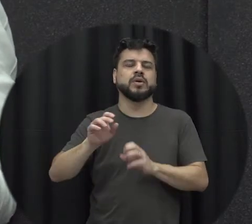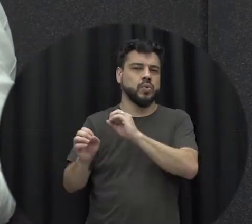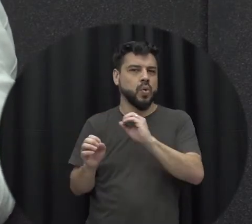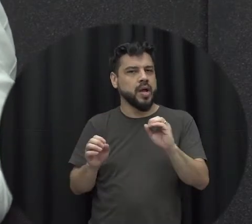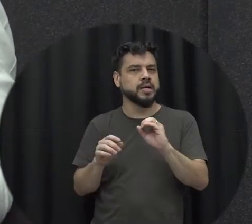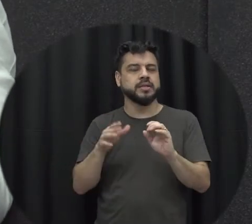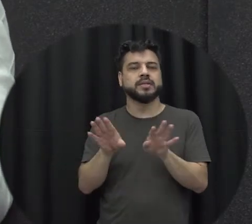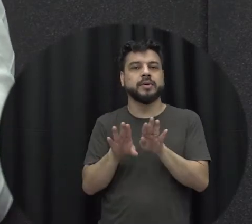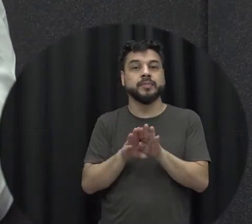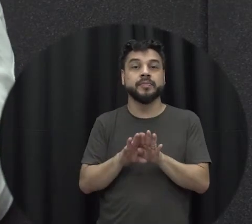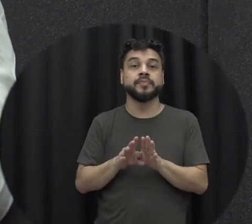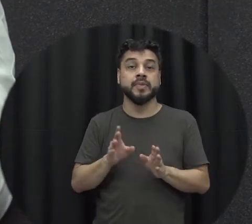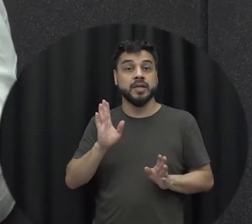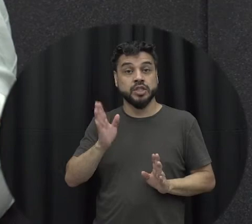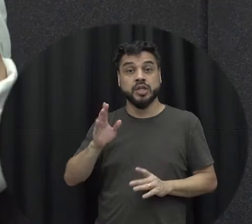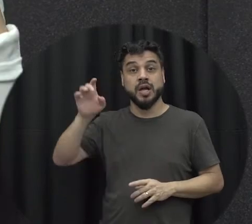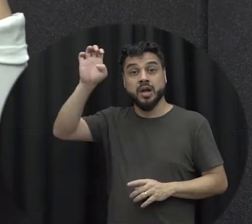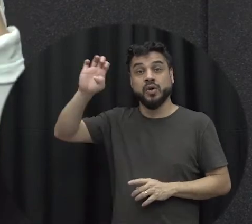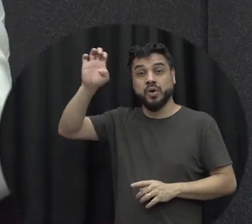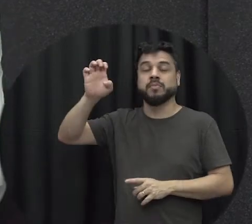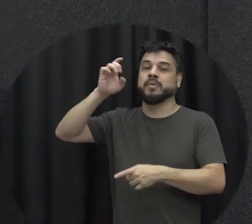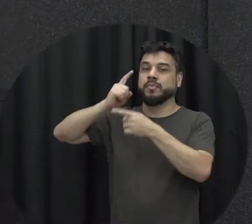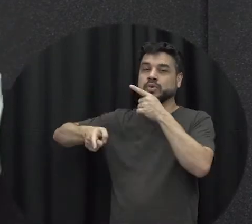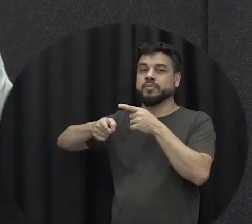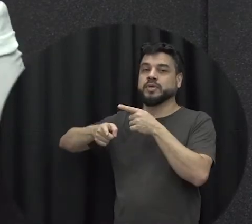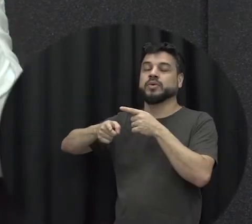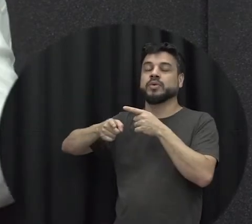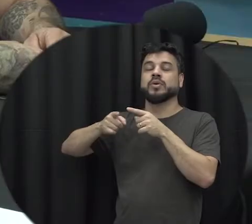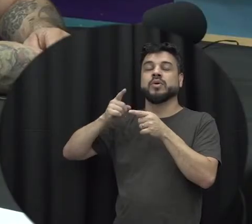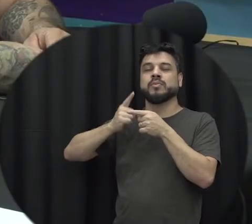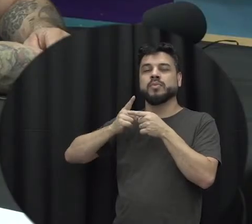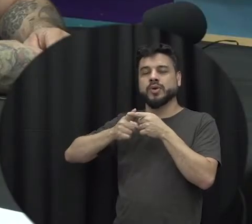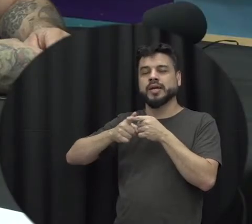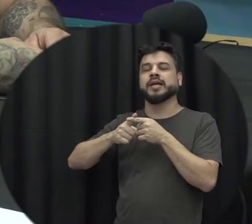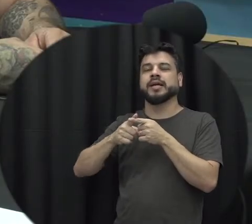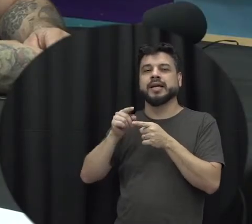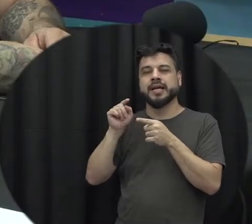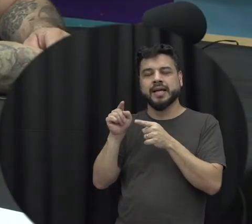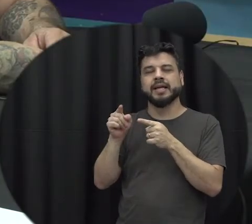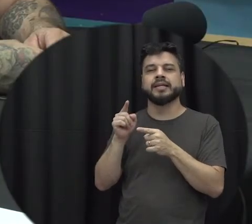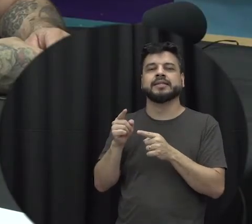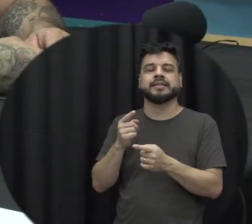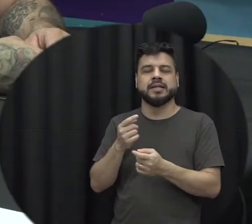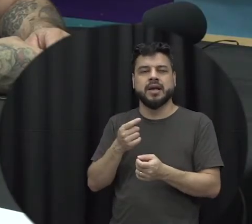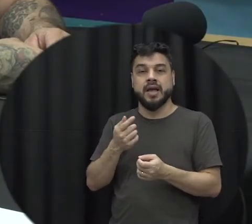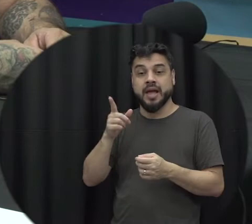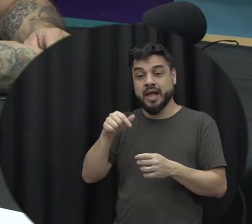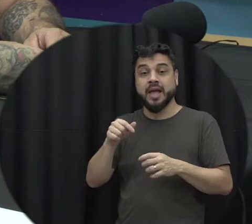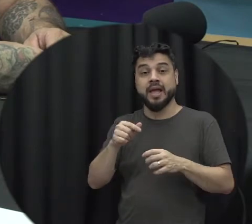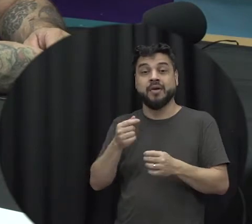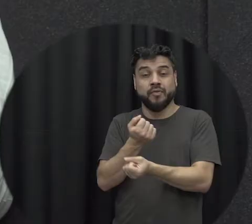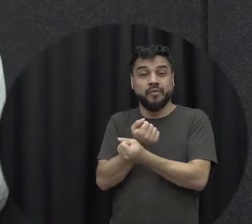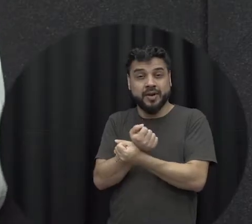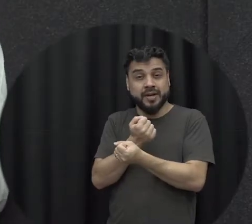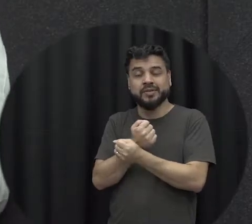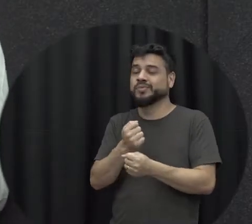da toxicidade. Um problema da atrazina é que ele atravessa o solo muito fácil, ele é permeável e ele vai parar no lençol